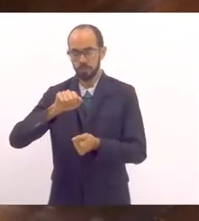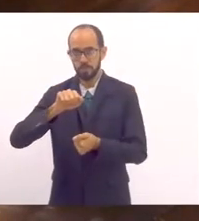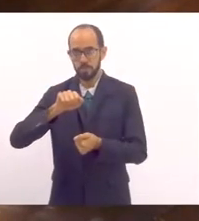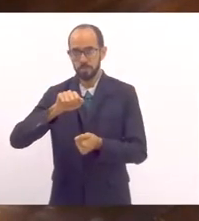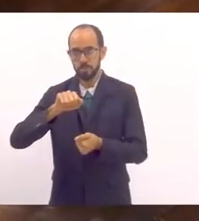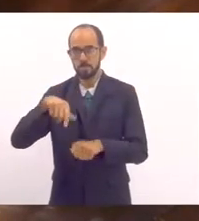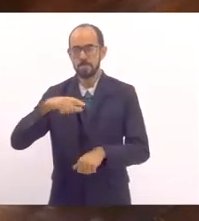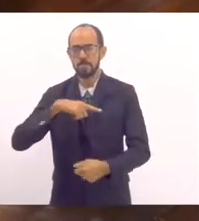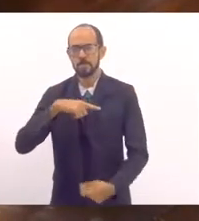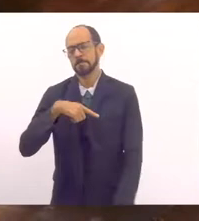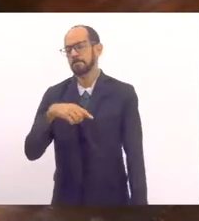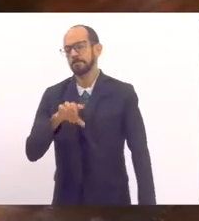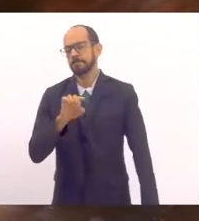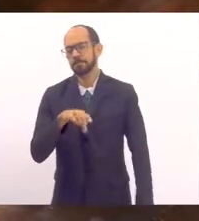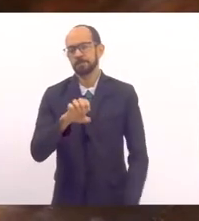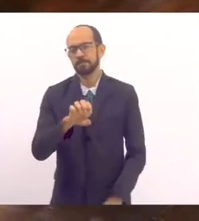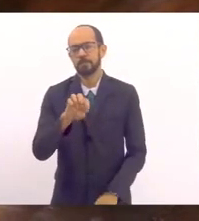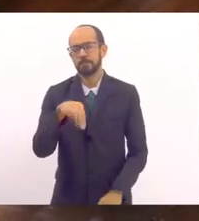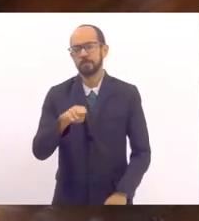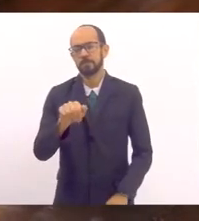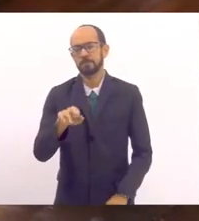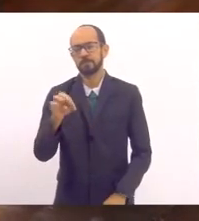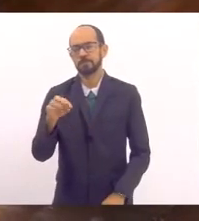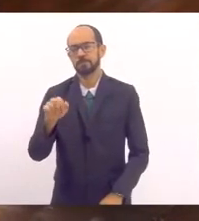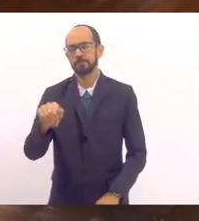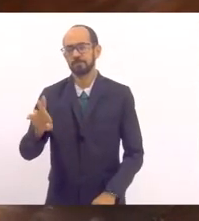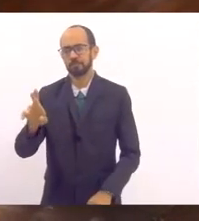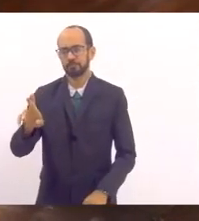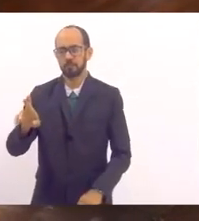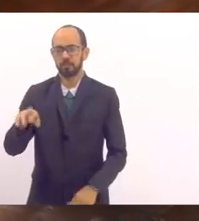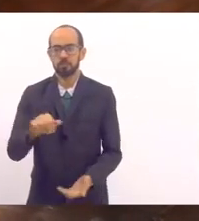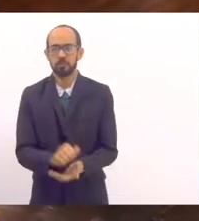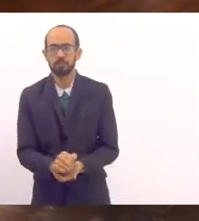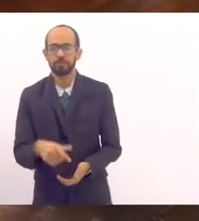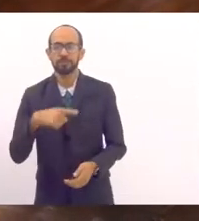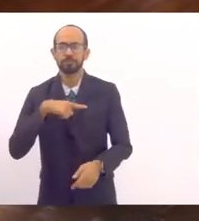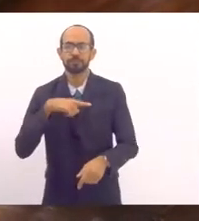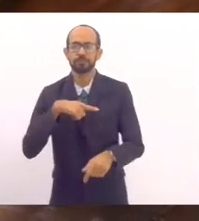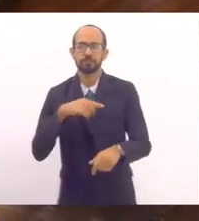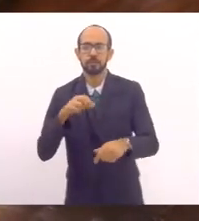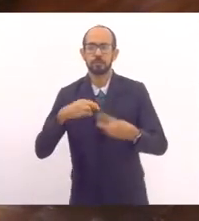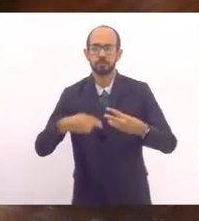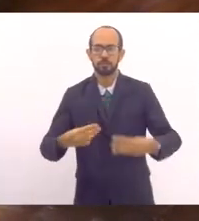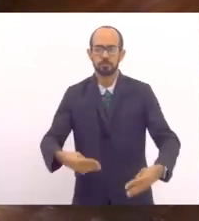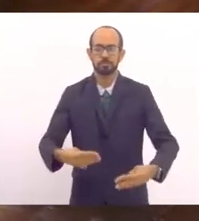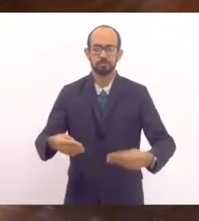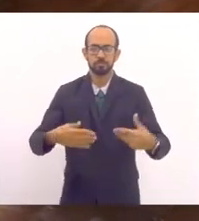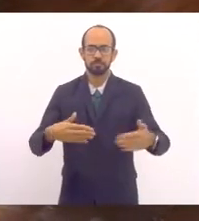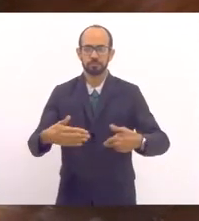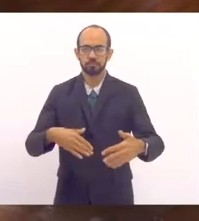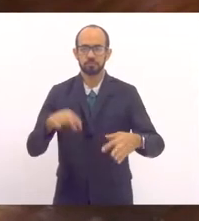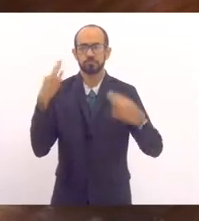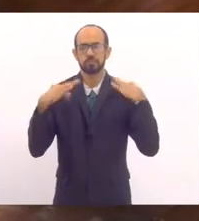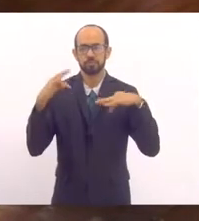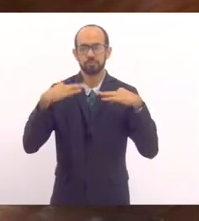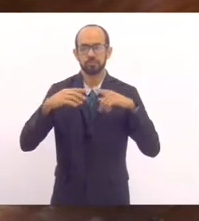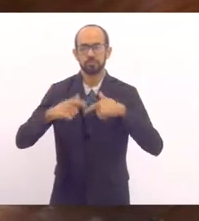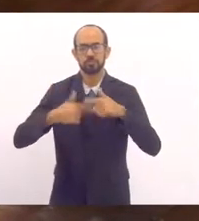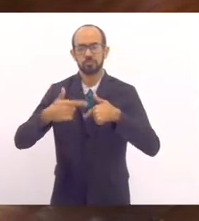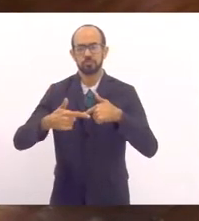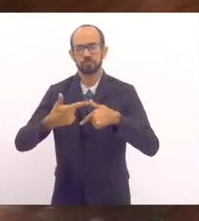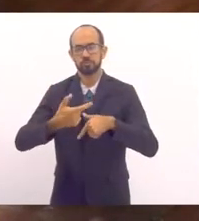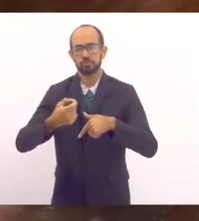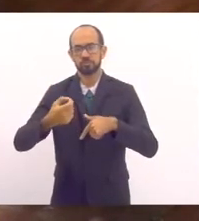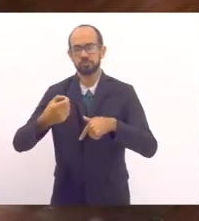existia a Embratur. Tivemos um período de Ministério de Indústria, Comércio e Turismo pequeno, e depois, em 2003, foi implantado